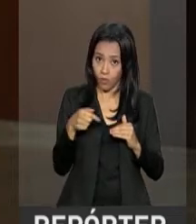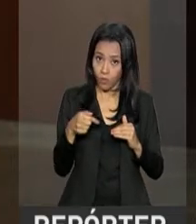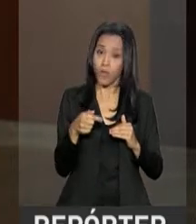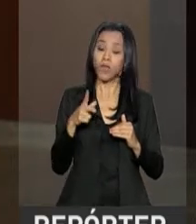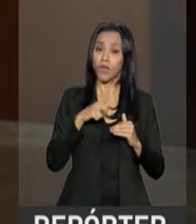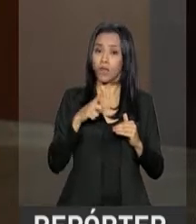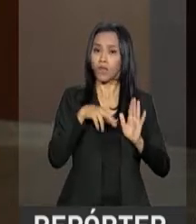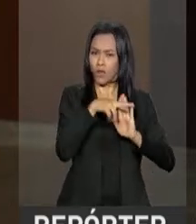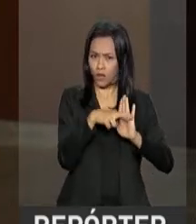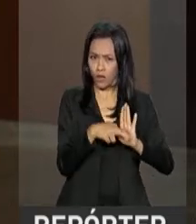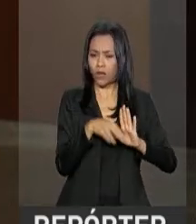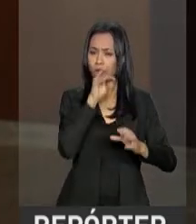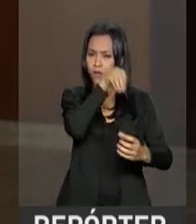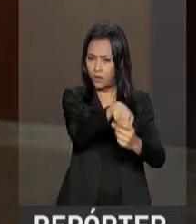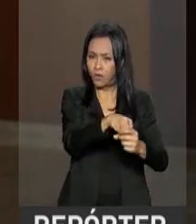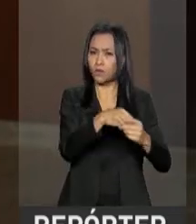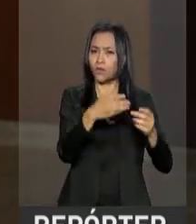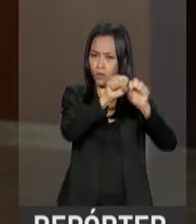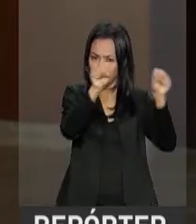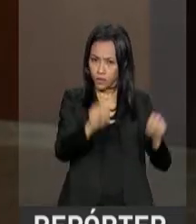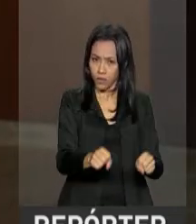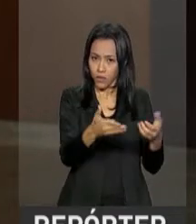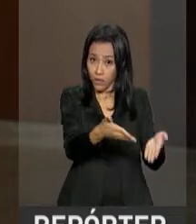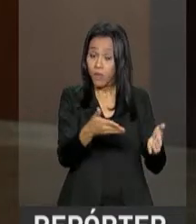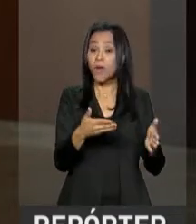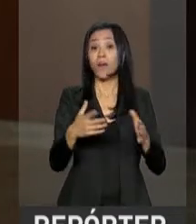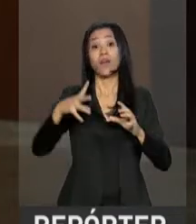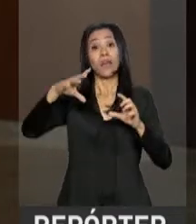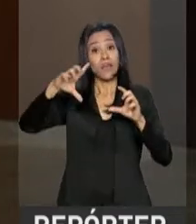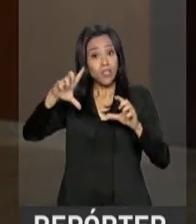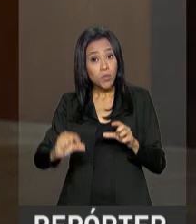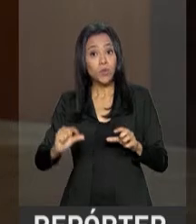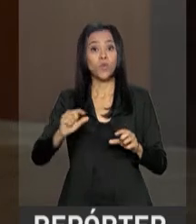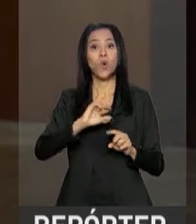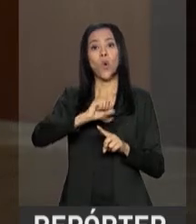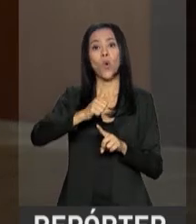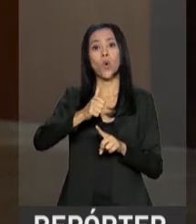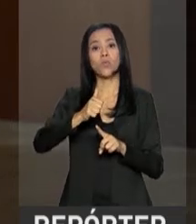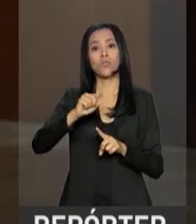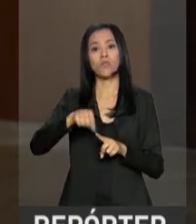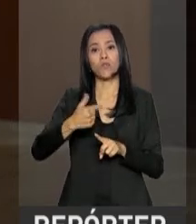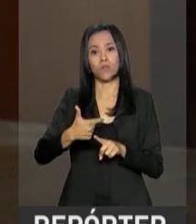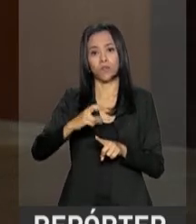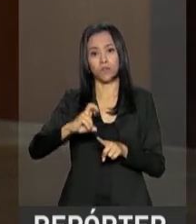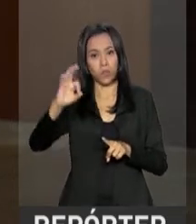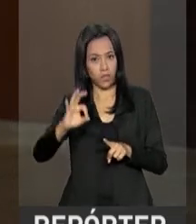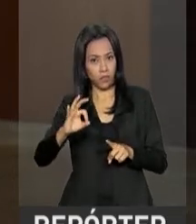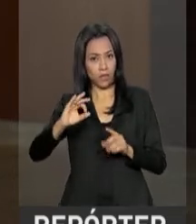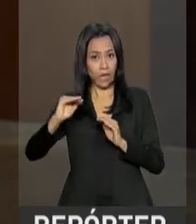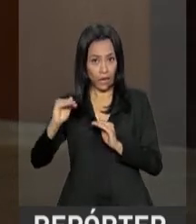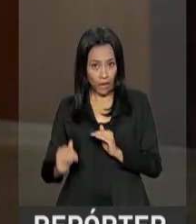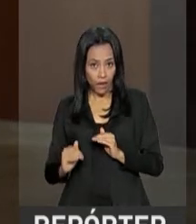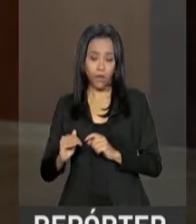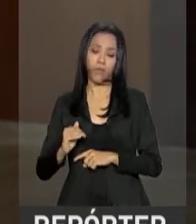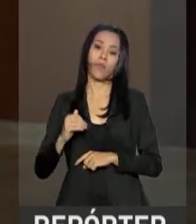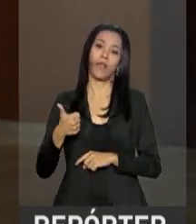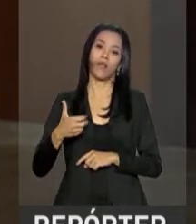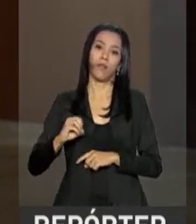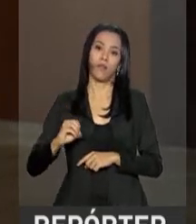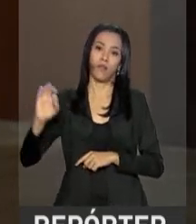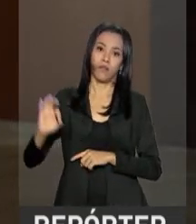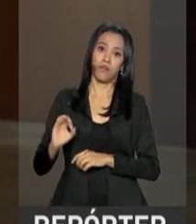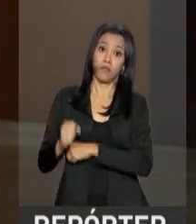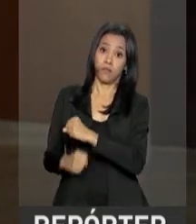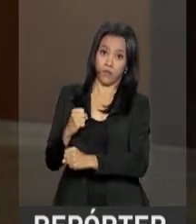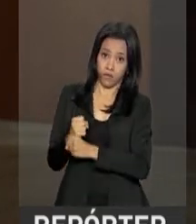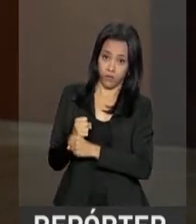no sistema de financiamento imobiliário as taxas caem de 11,25 por cento para 10 por cento ao ano